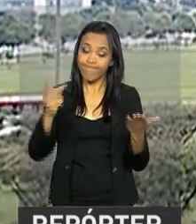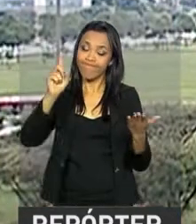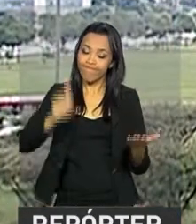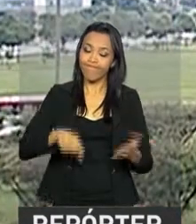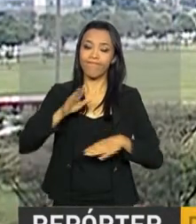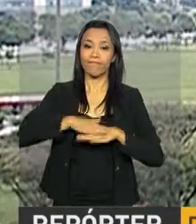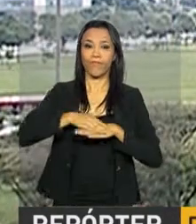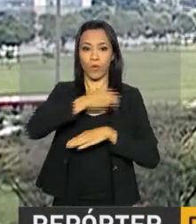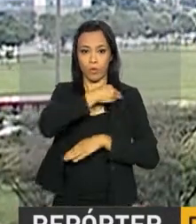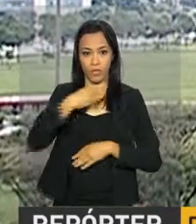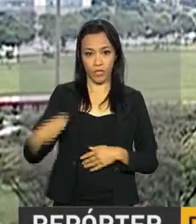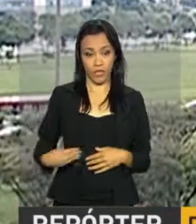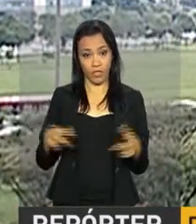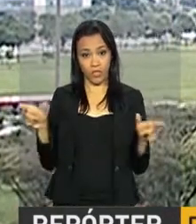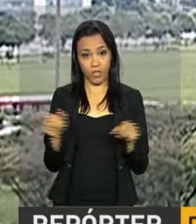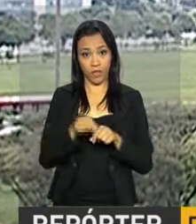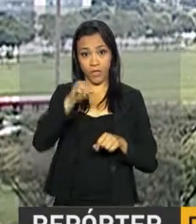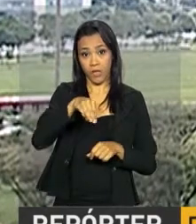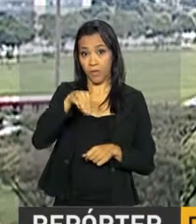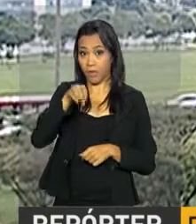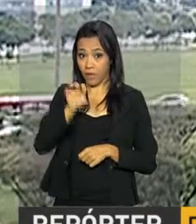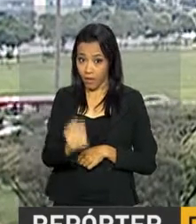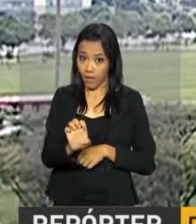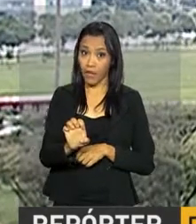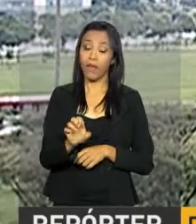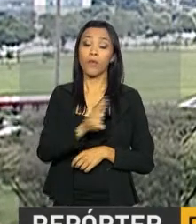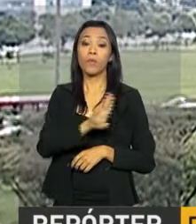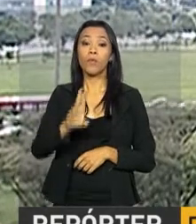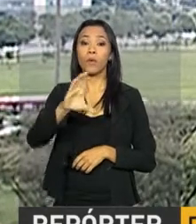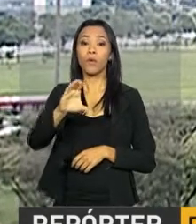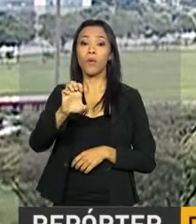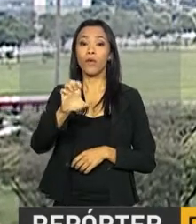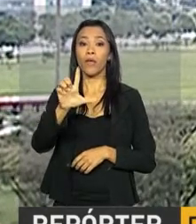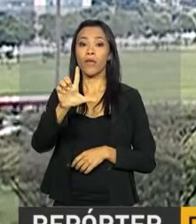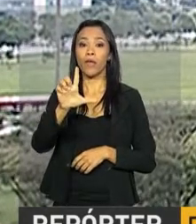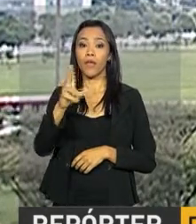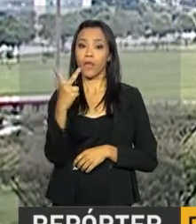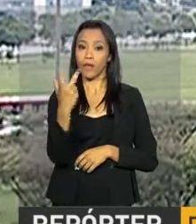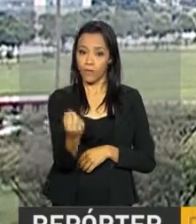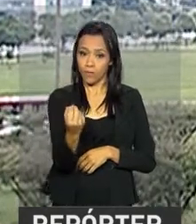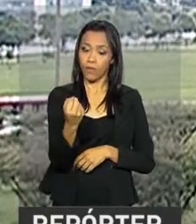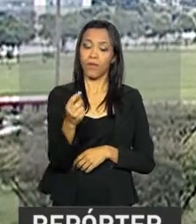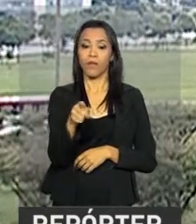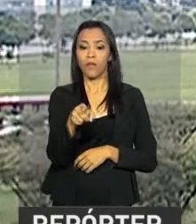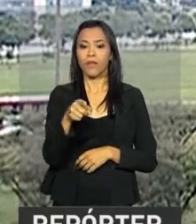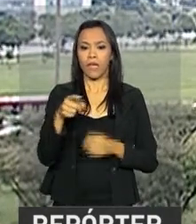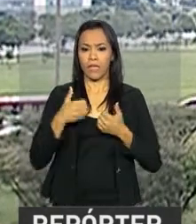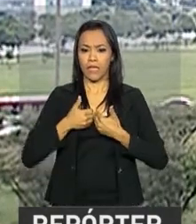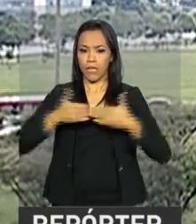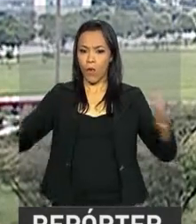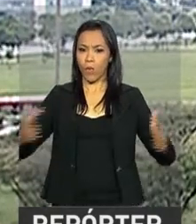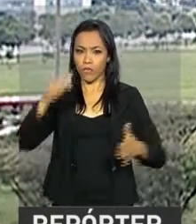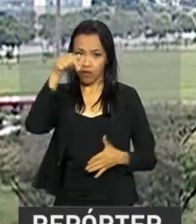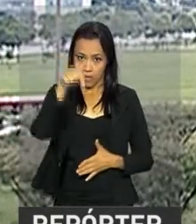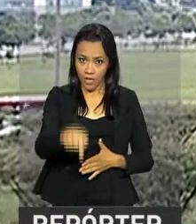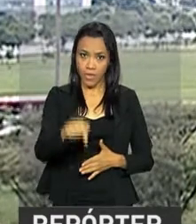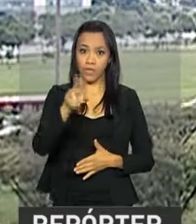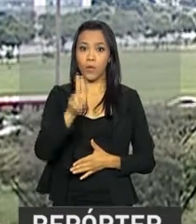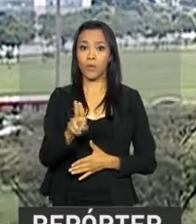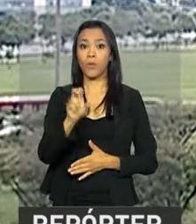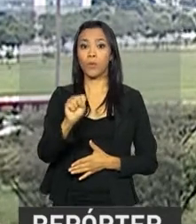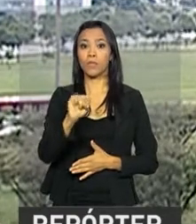ministro de minas e energia fernando bezerra coelho ele participa da inauguração dessa usina que ela vai gerar 60